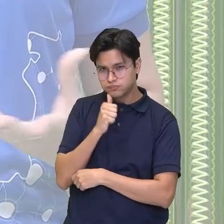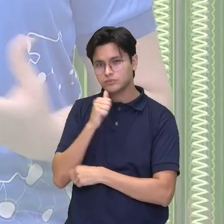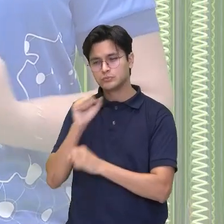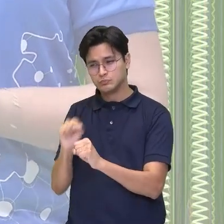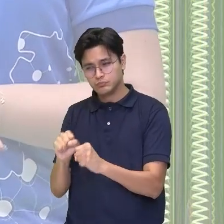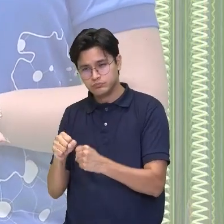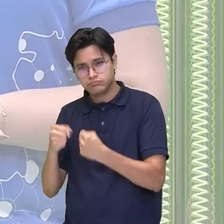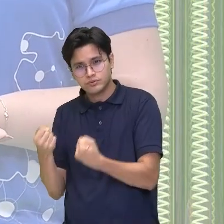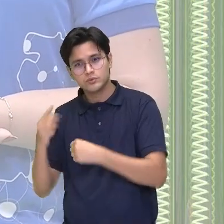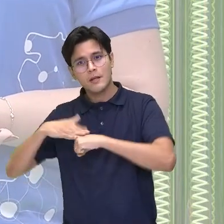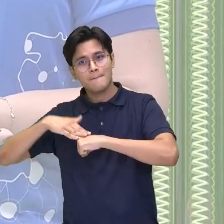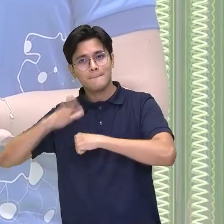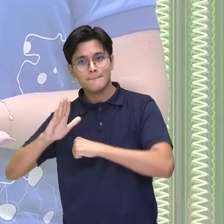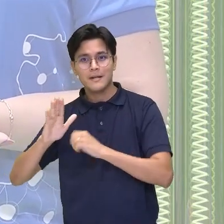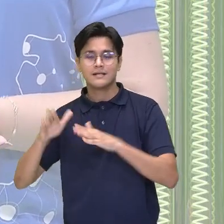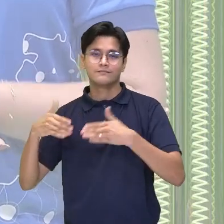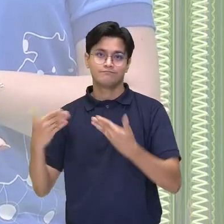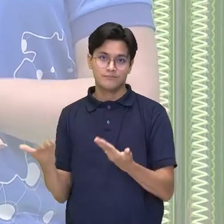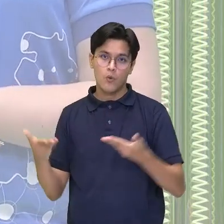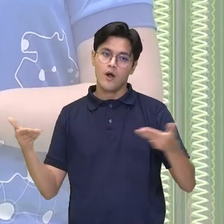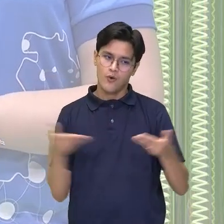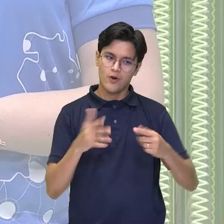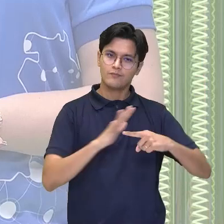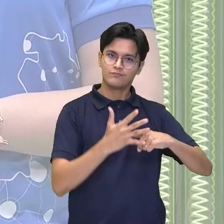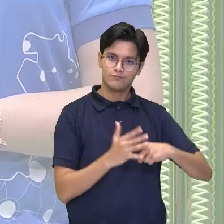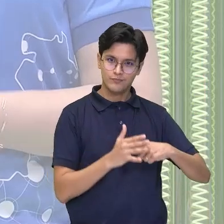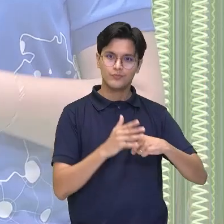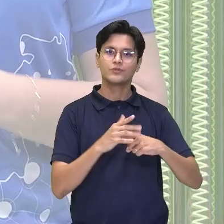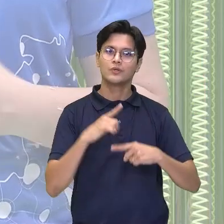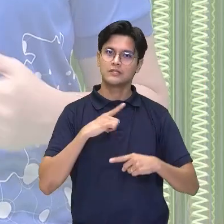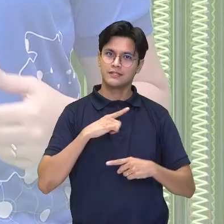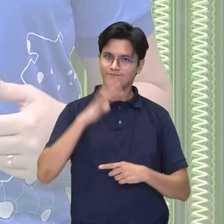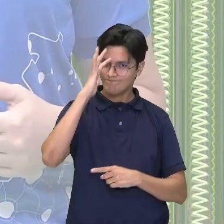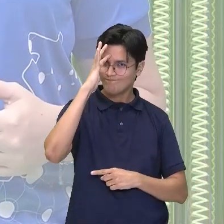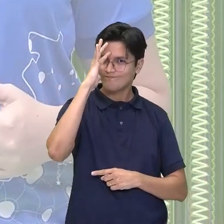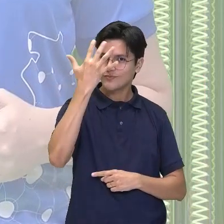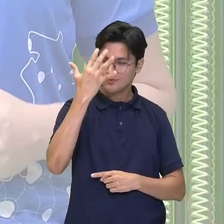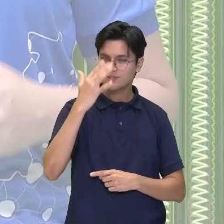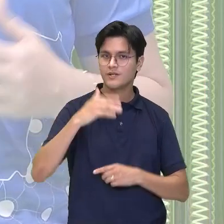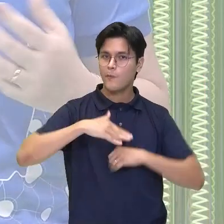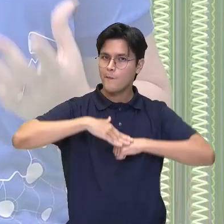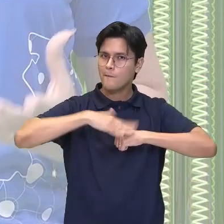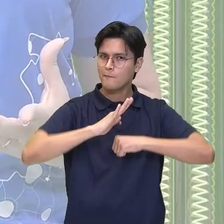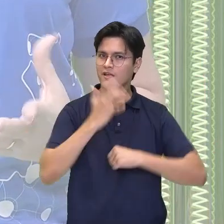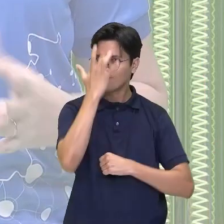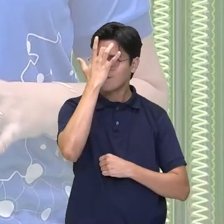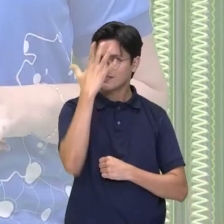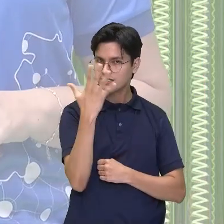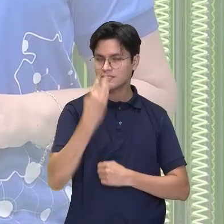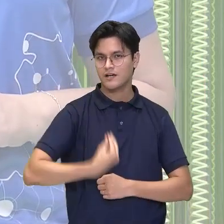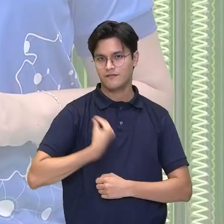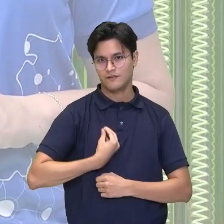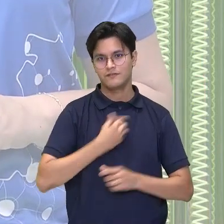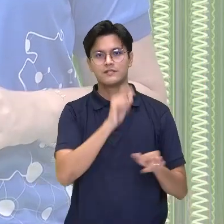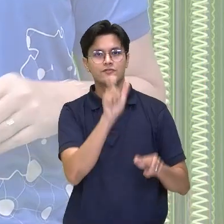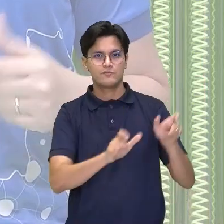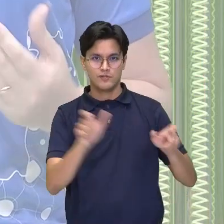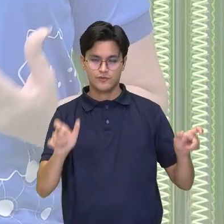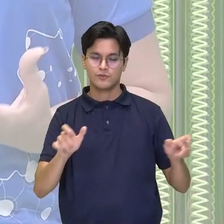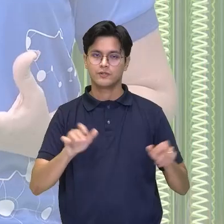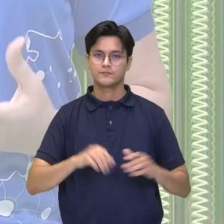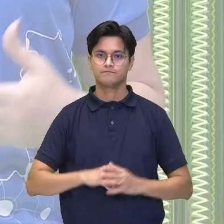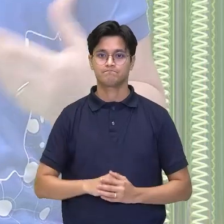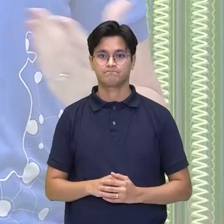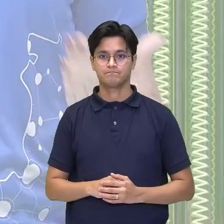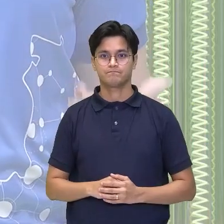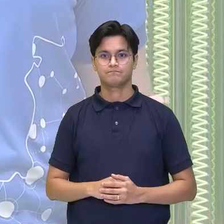questões, né, que esse motor veio trazer uma solução, tá? Então, foi algo assim revolucionário mesmo na época.